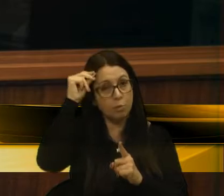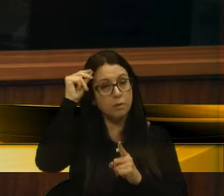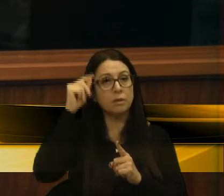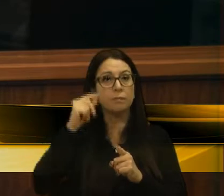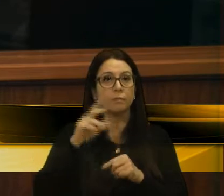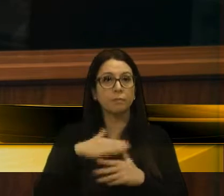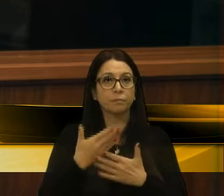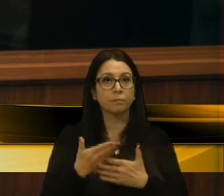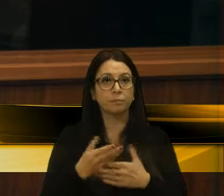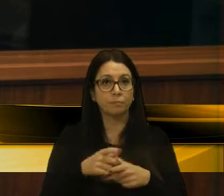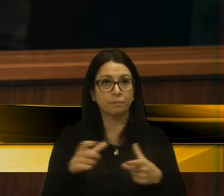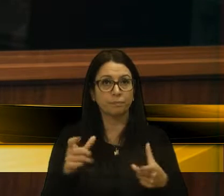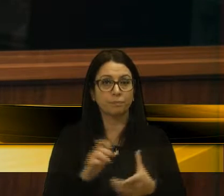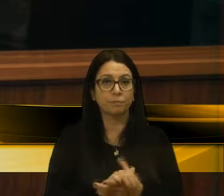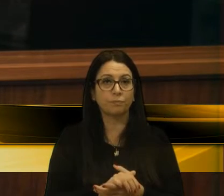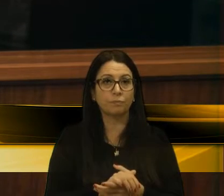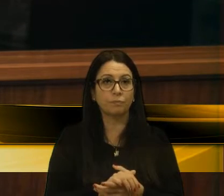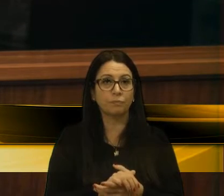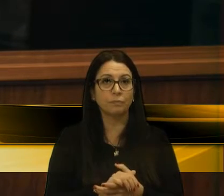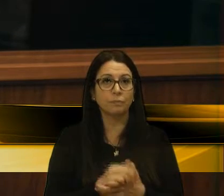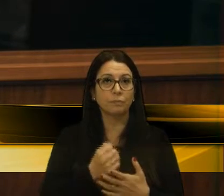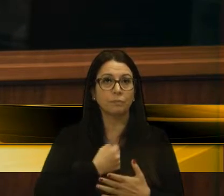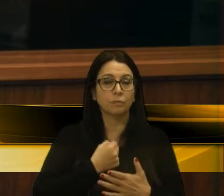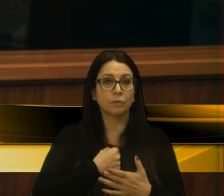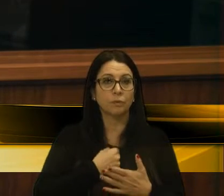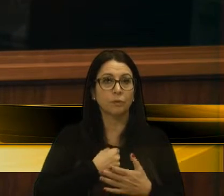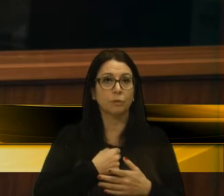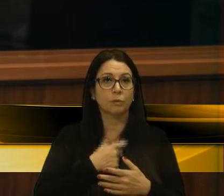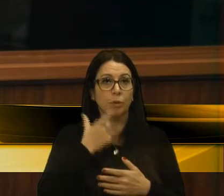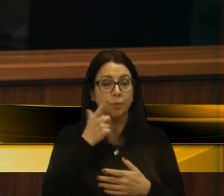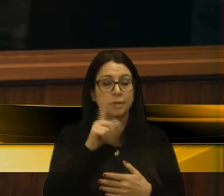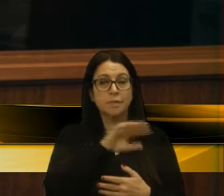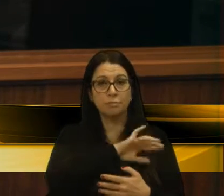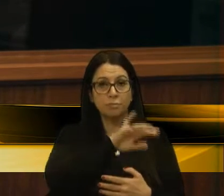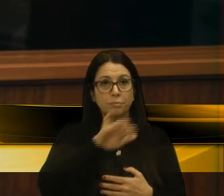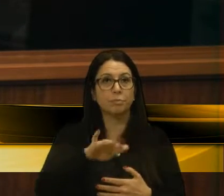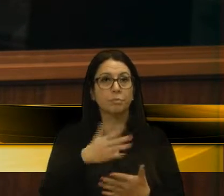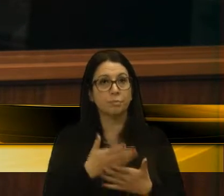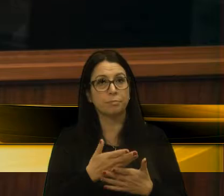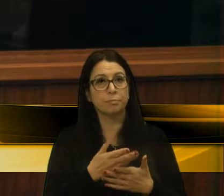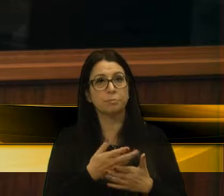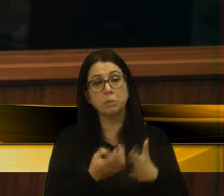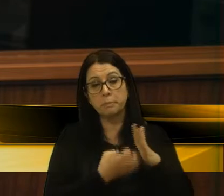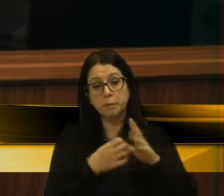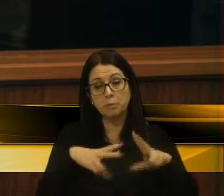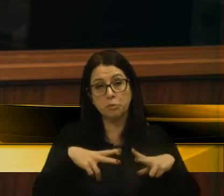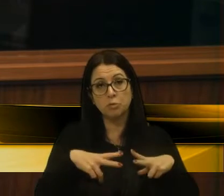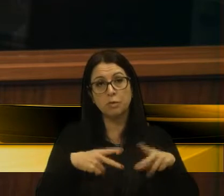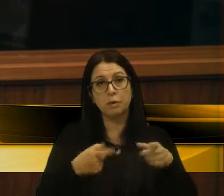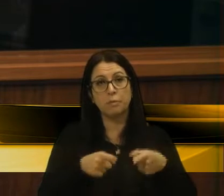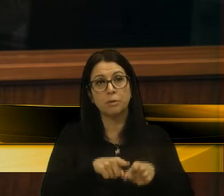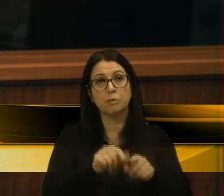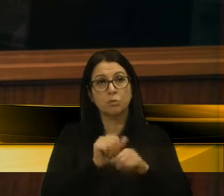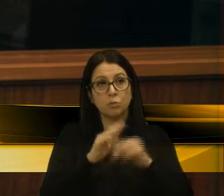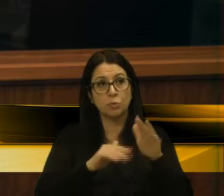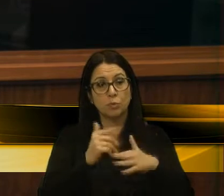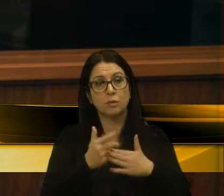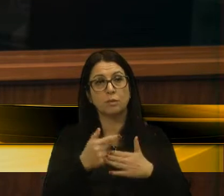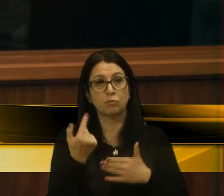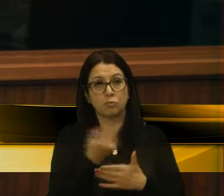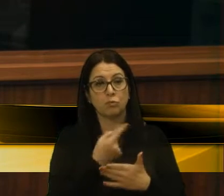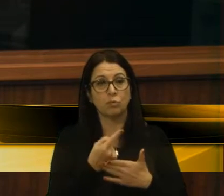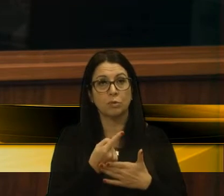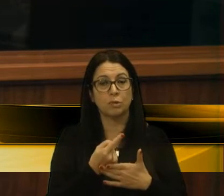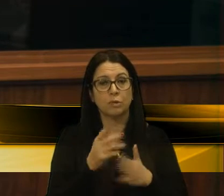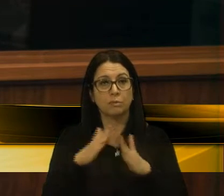um maior índice de aproveitamento para ser atrativo para a iniciativa privada ser parceira na construção de habitação